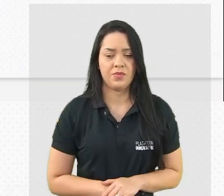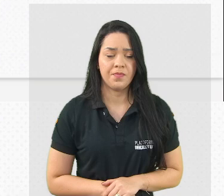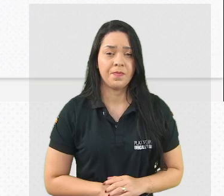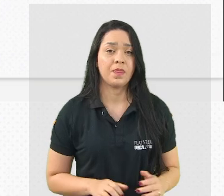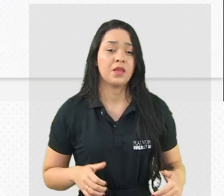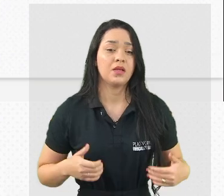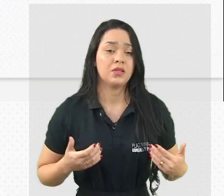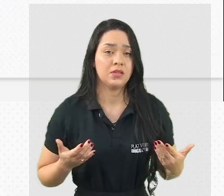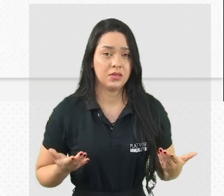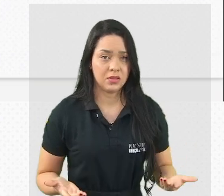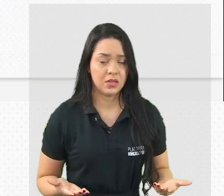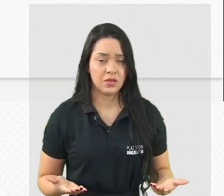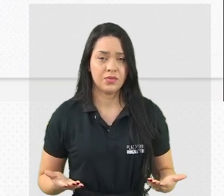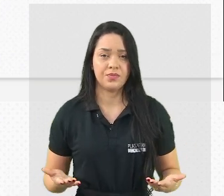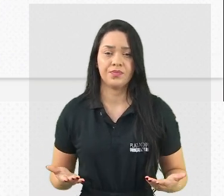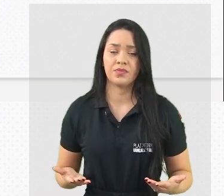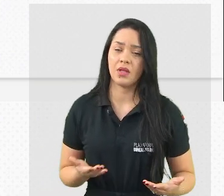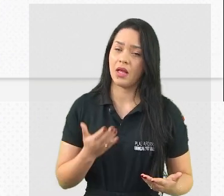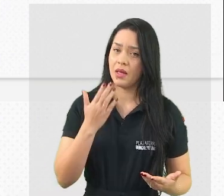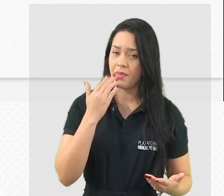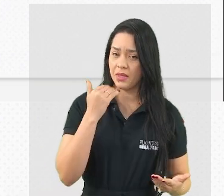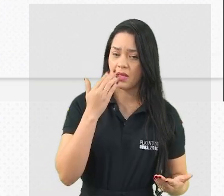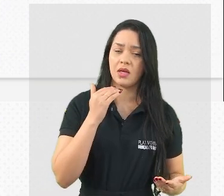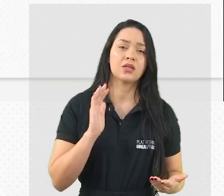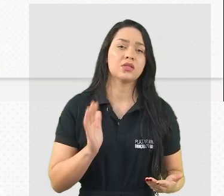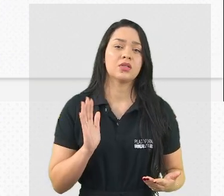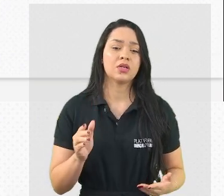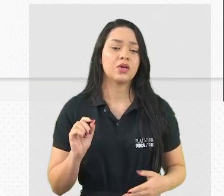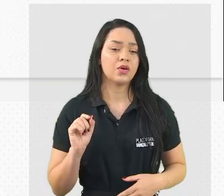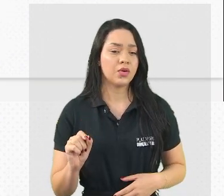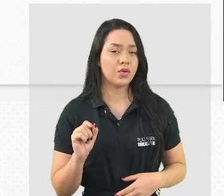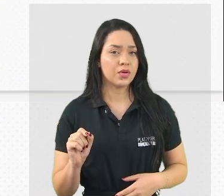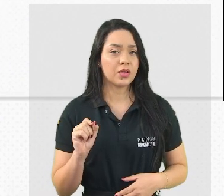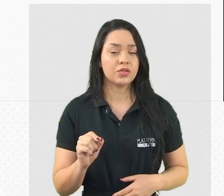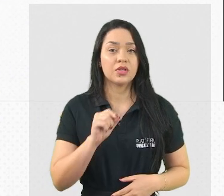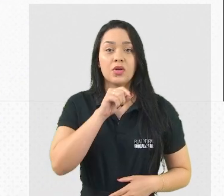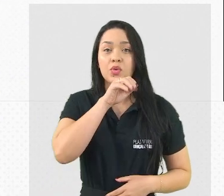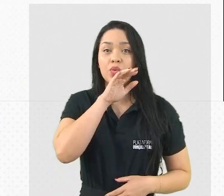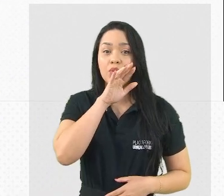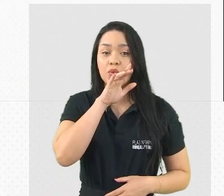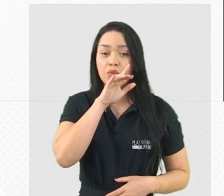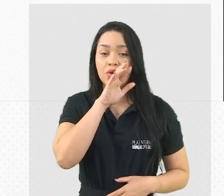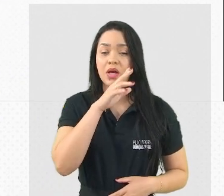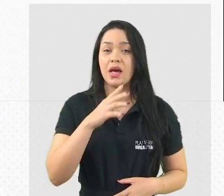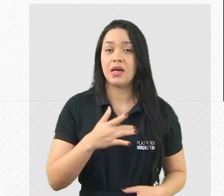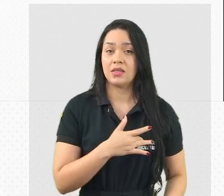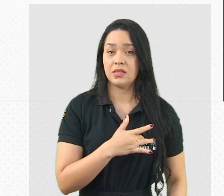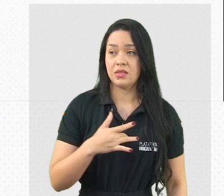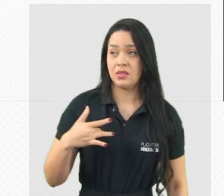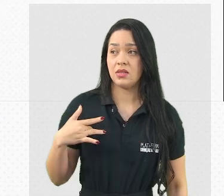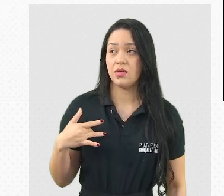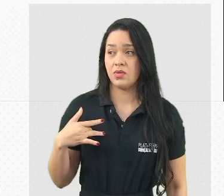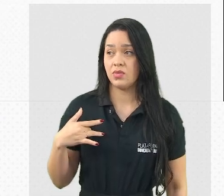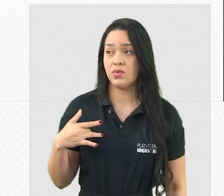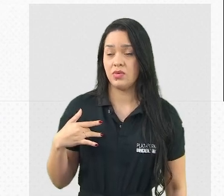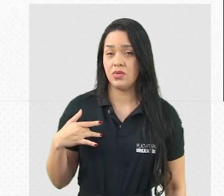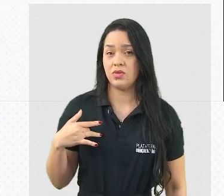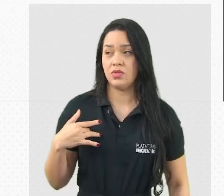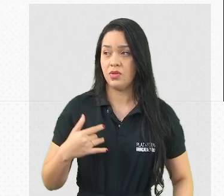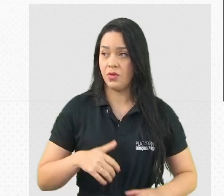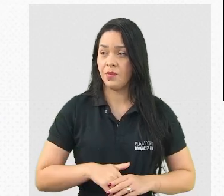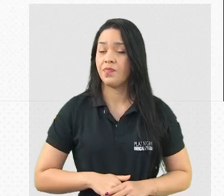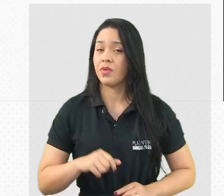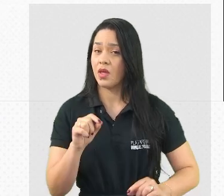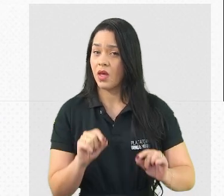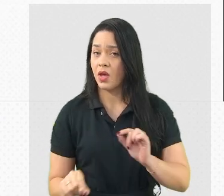Então, um distúrbio alimentar é algo que já é o quê? Que já é danoso à saúde do indivíduo. É algo